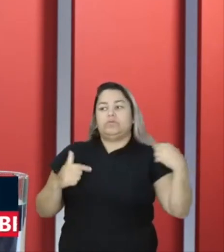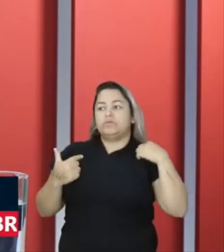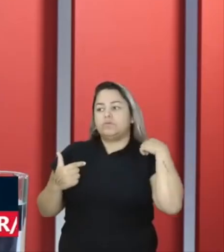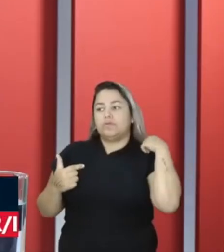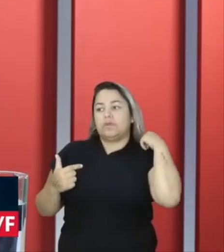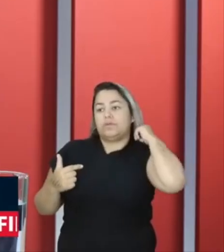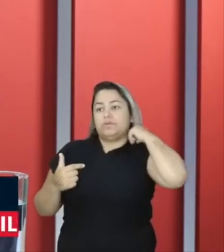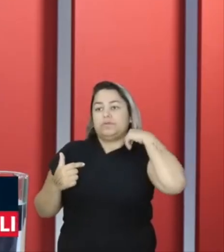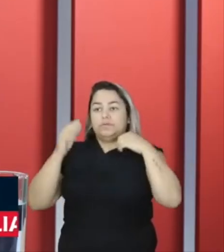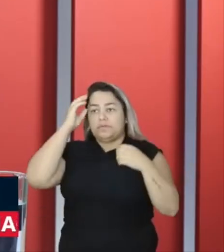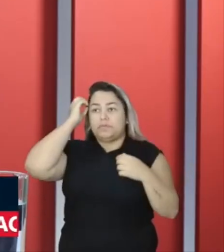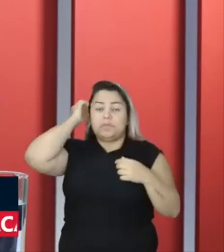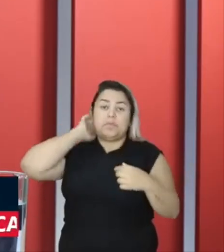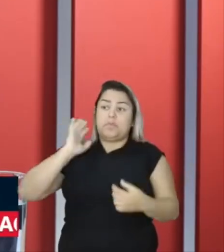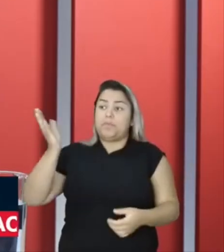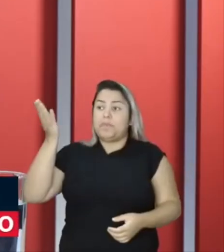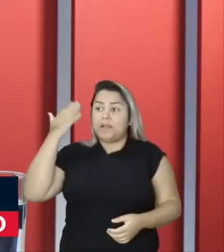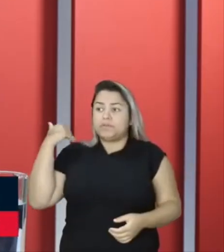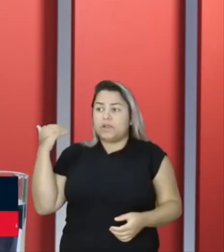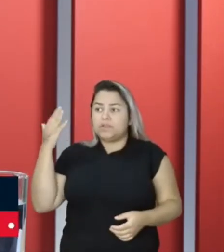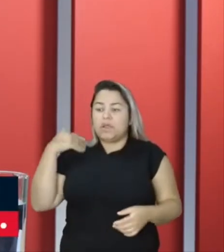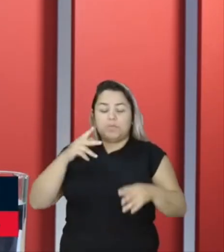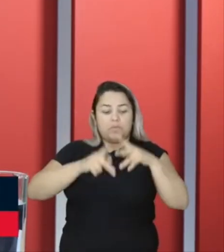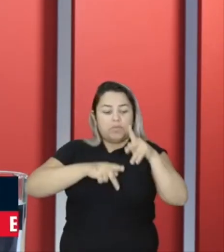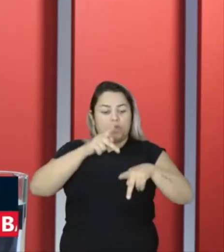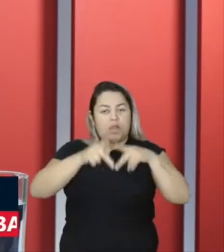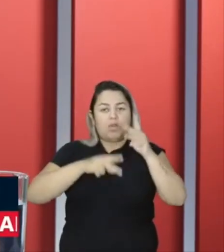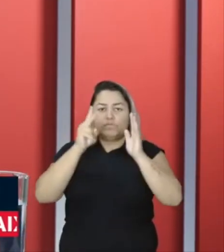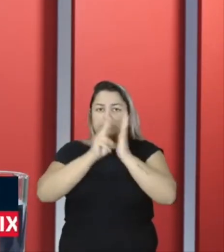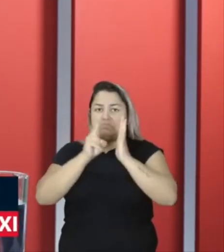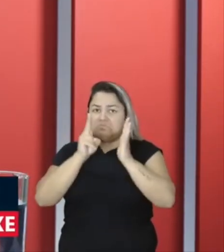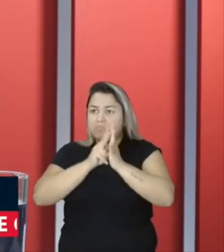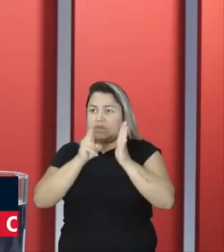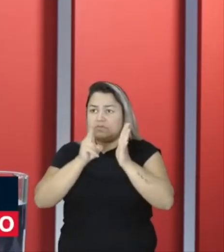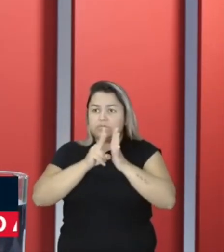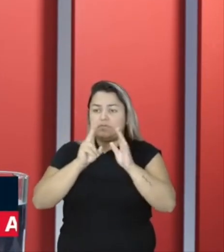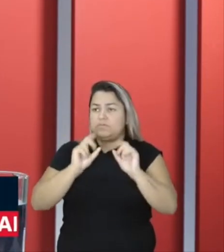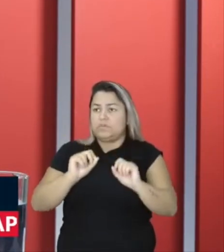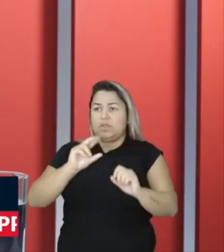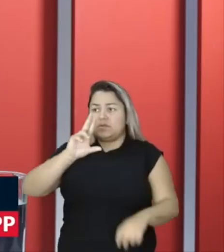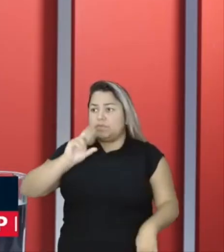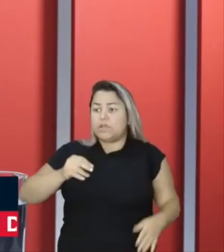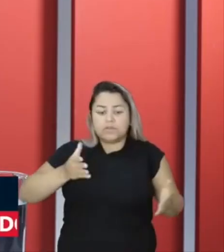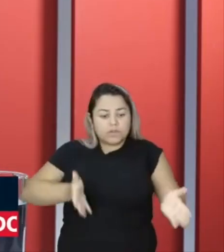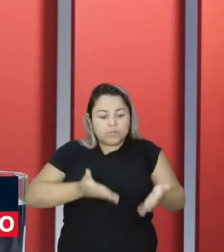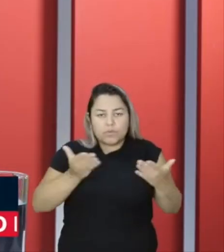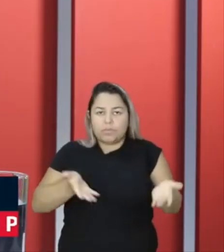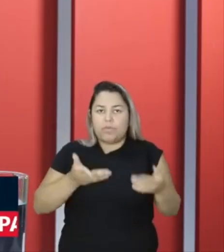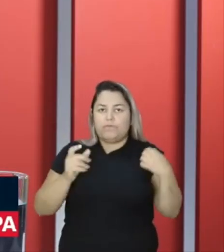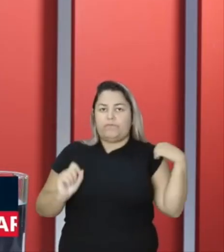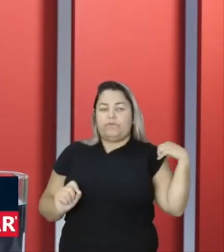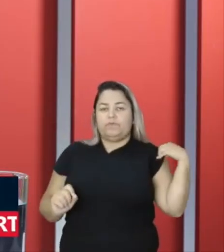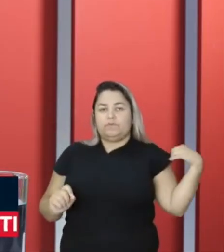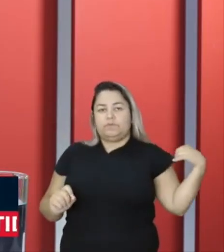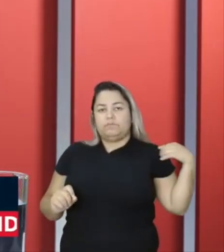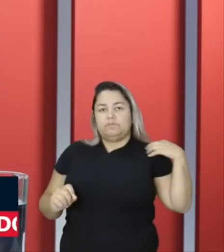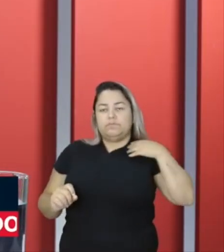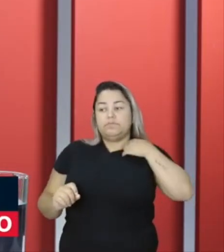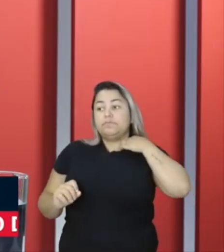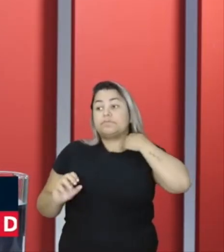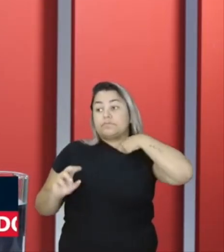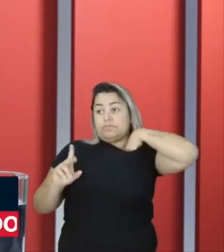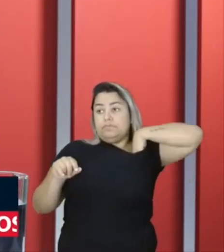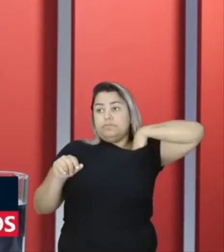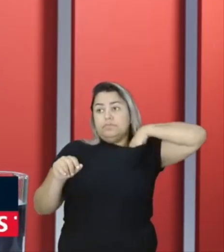visão passada, populações indígenas eram para ser dizimadas, não para serem promovidas. Então, esse aspecto